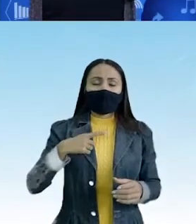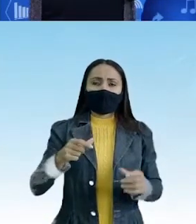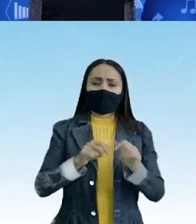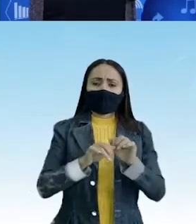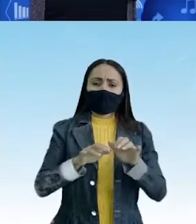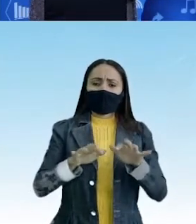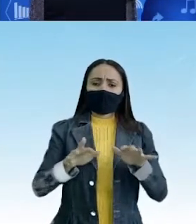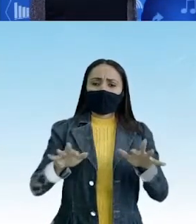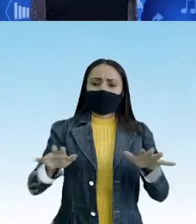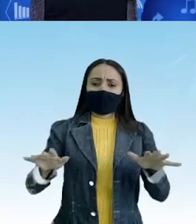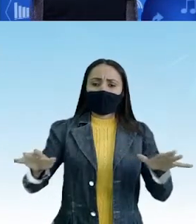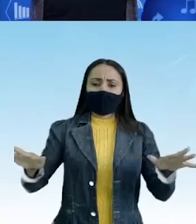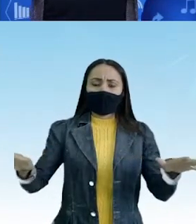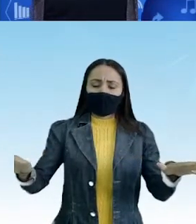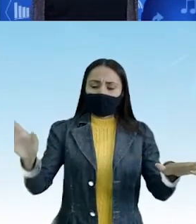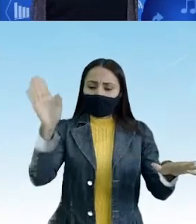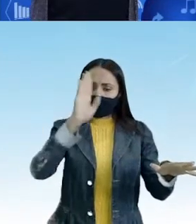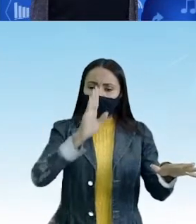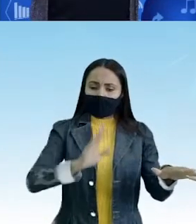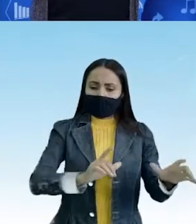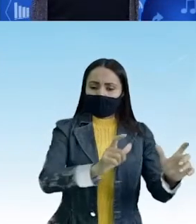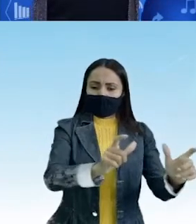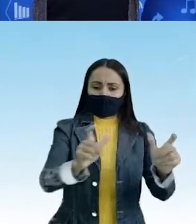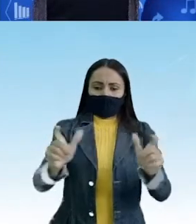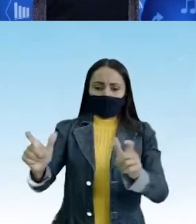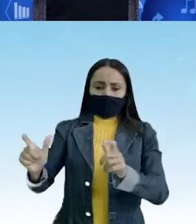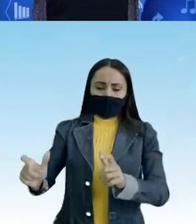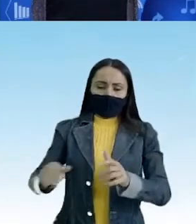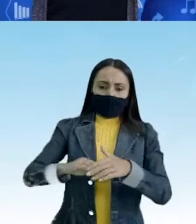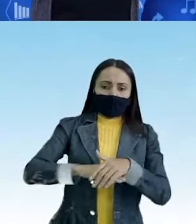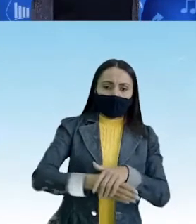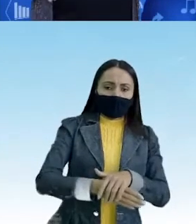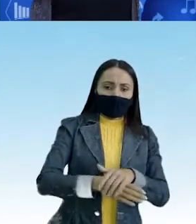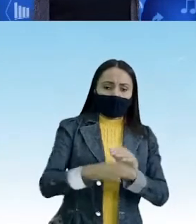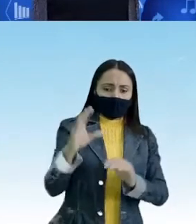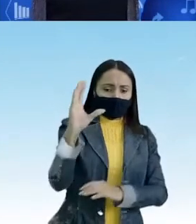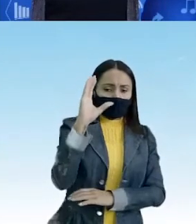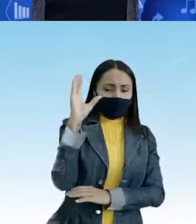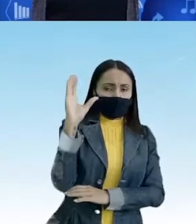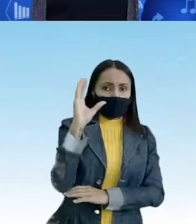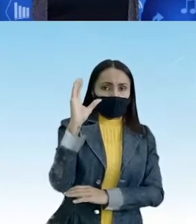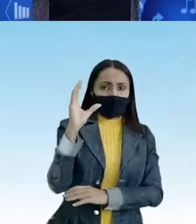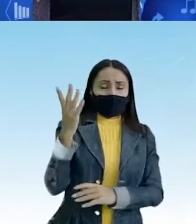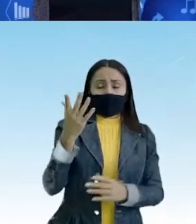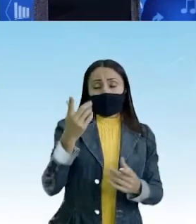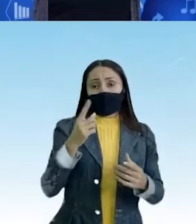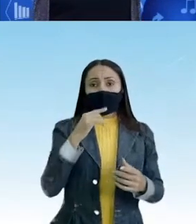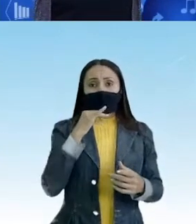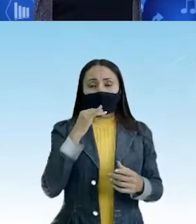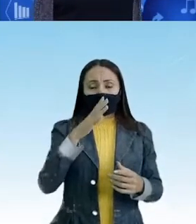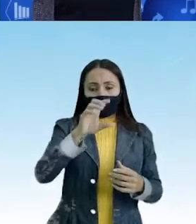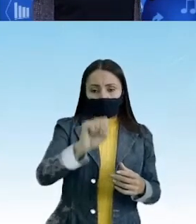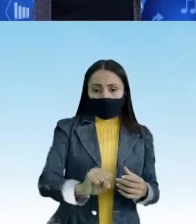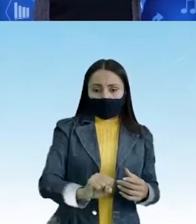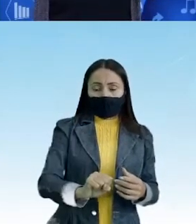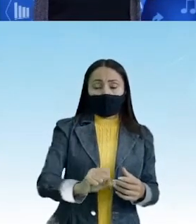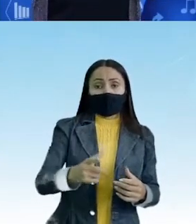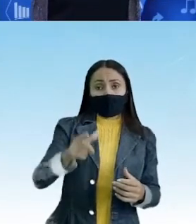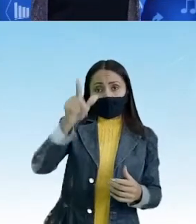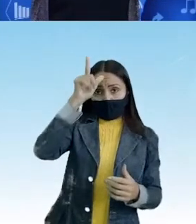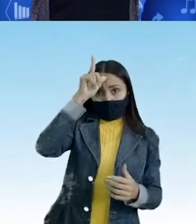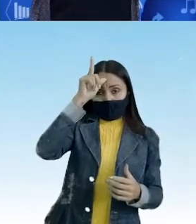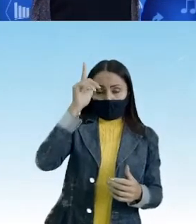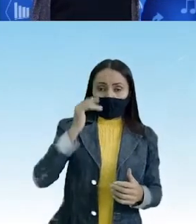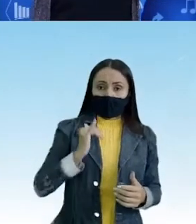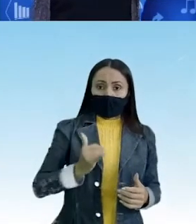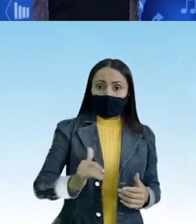Brasil de acordo com o que mais estava acostumado com o clima, com o tempo, porque o sul mesmo é mais conhecido que os alemães, os italianos,